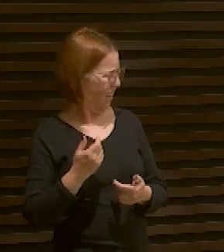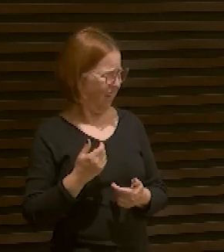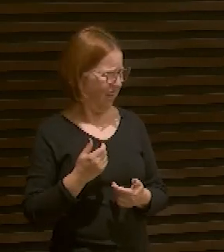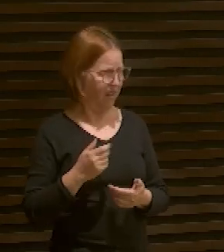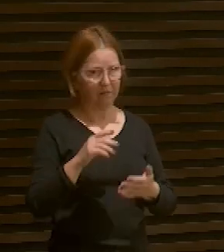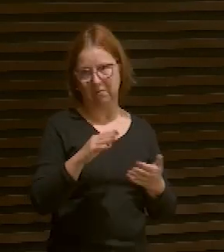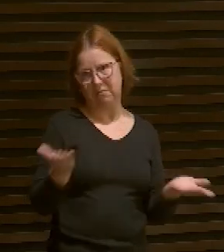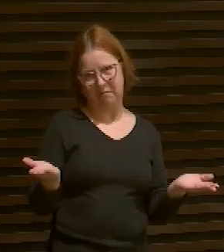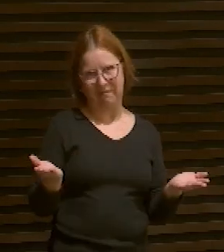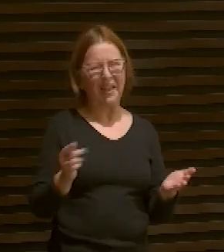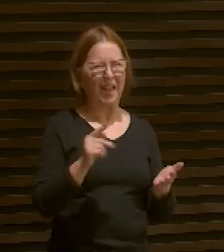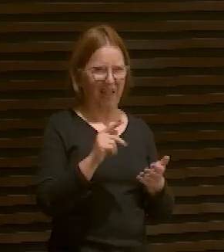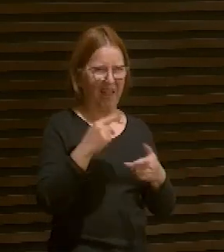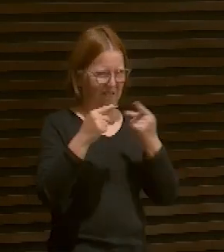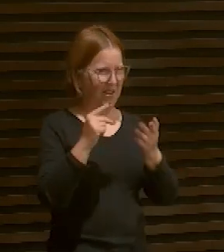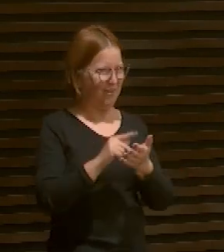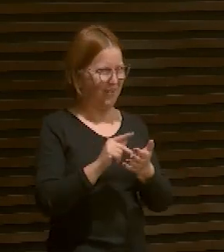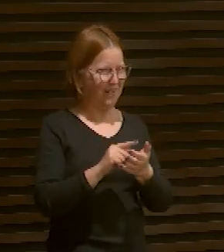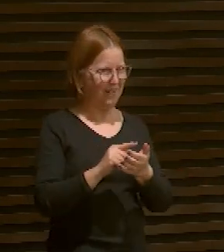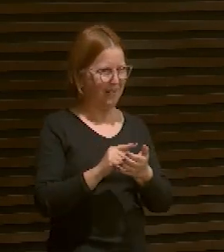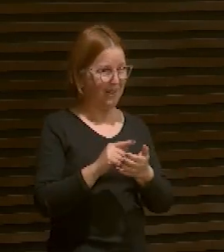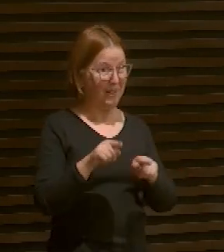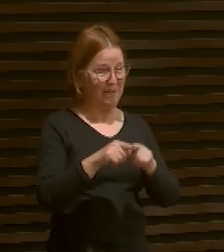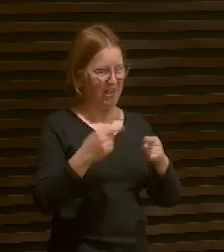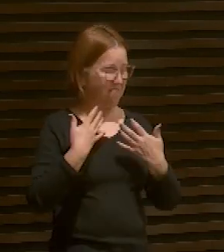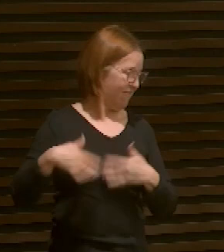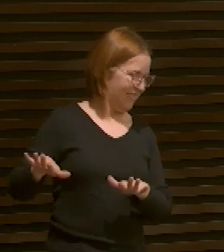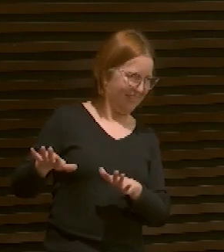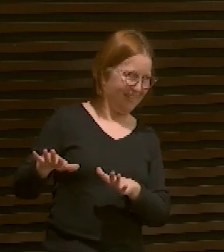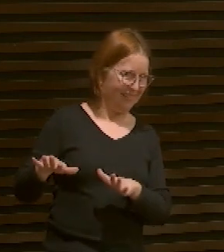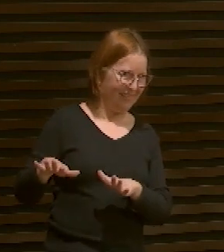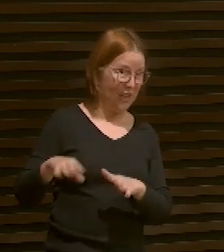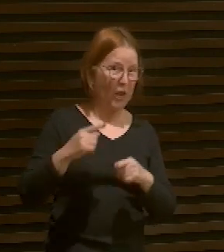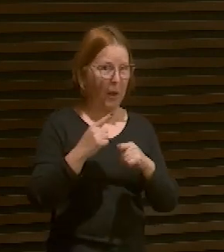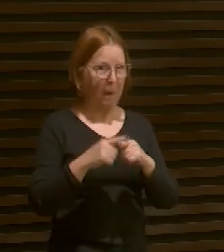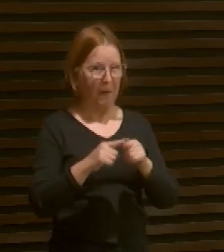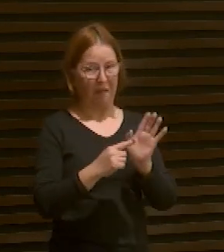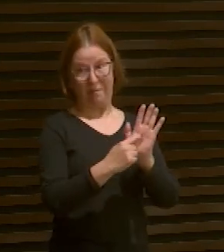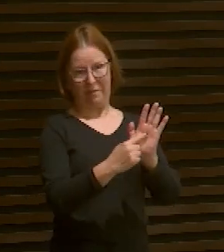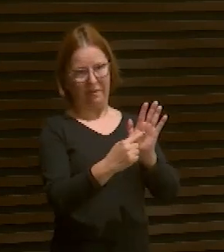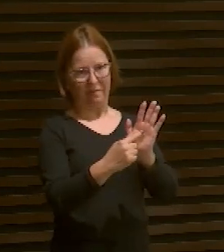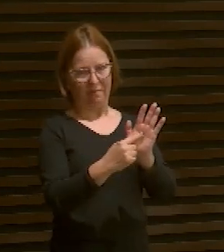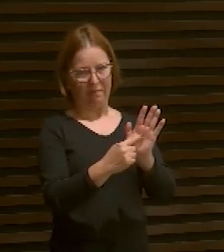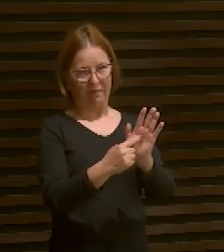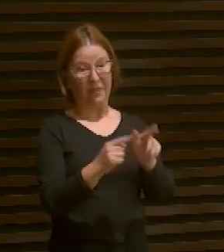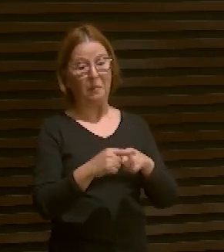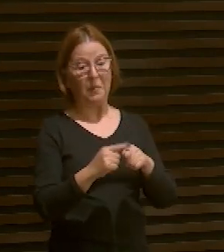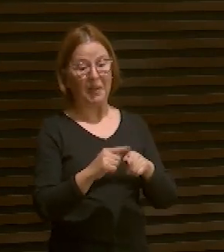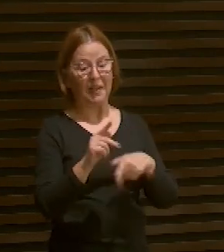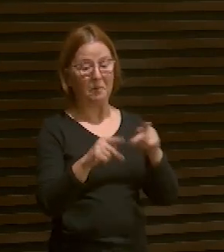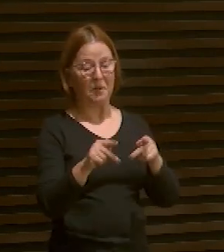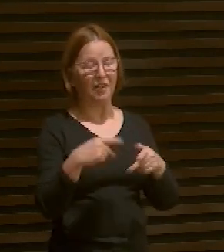verdade. Mas eu não gosto. Eu não gosto, porque vai me expor. Porque as pessoas